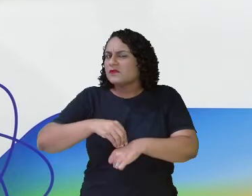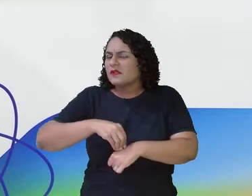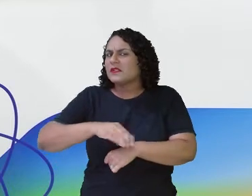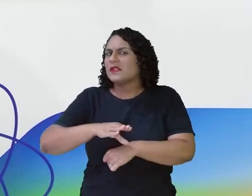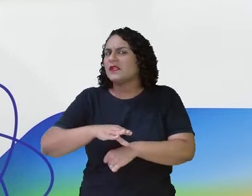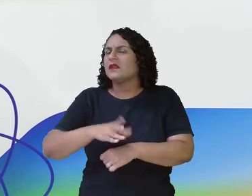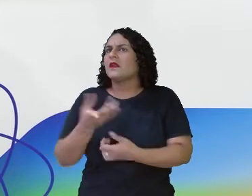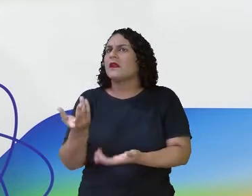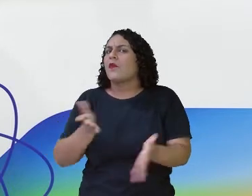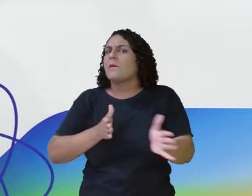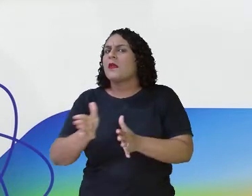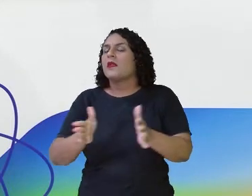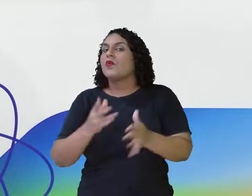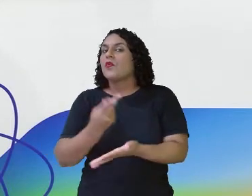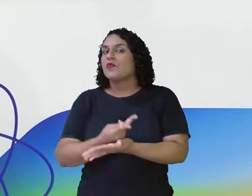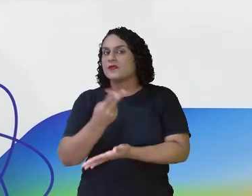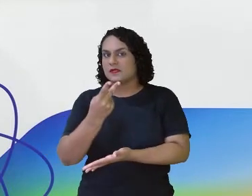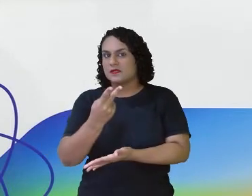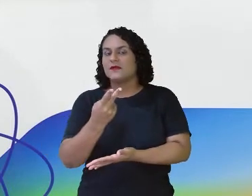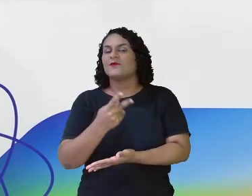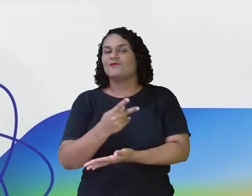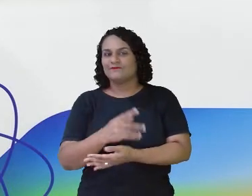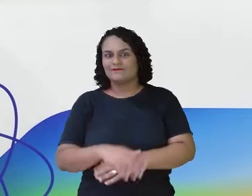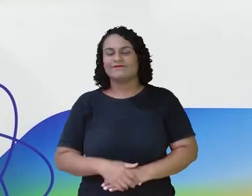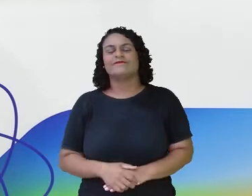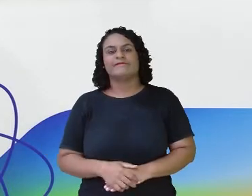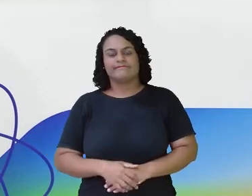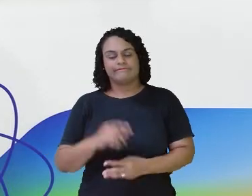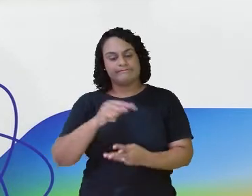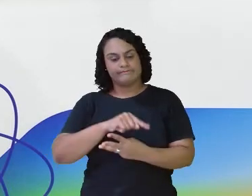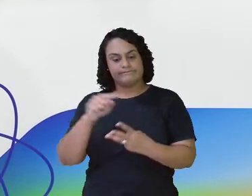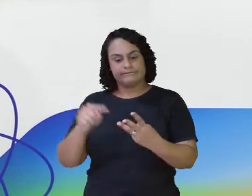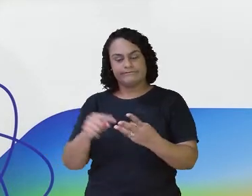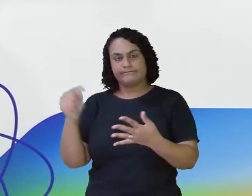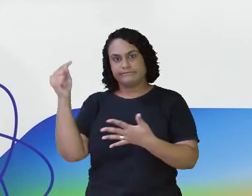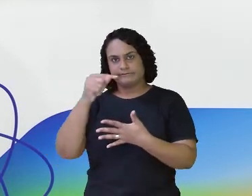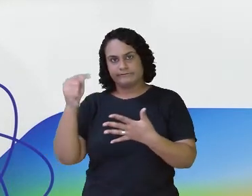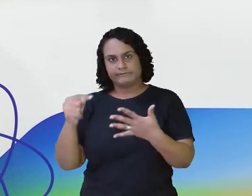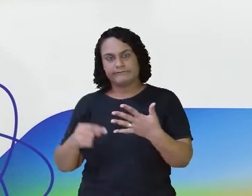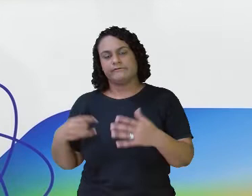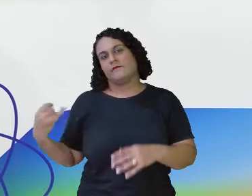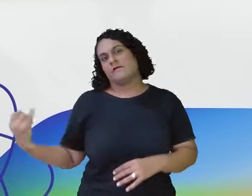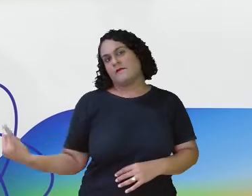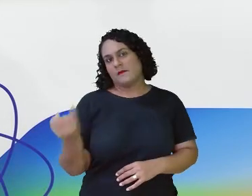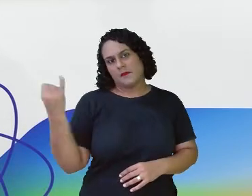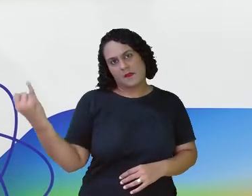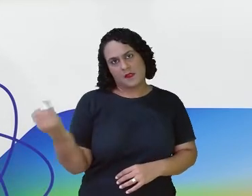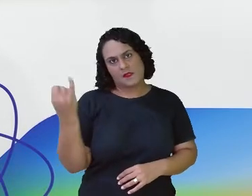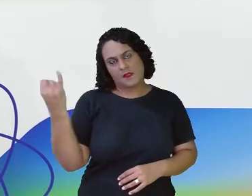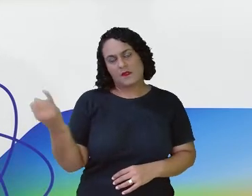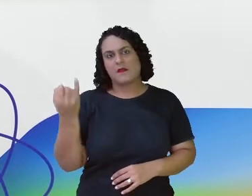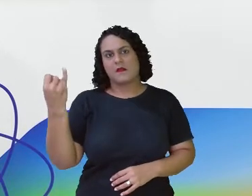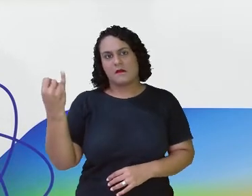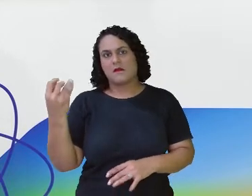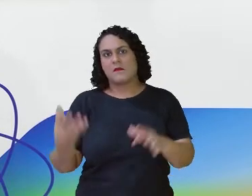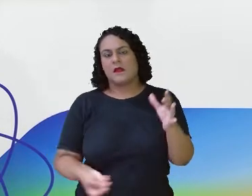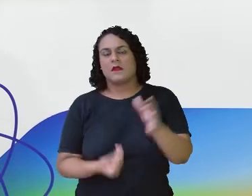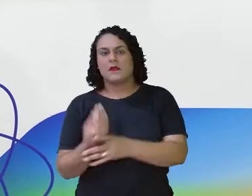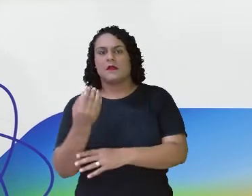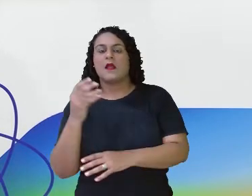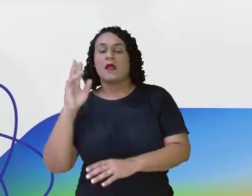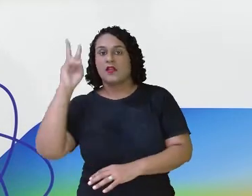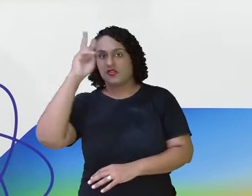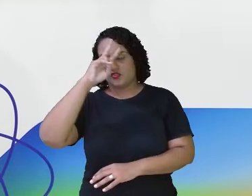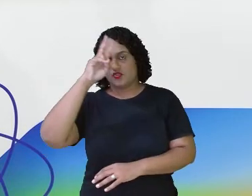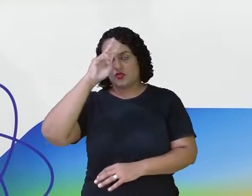que tempo aconteceu, tá certo? Então, esses três elementos são muito importantes para a construção do enredo do